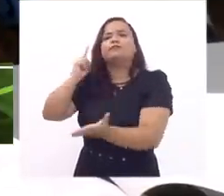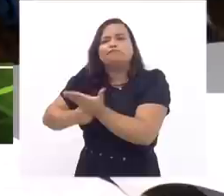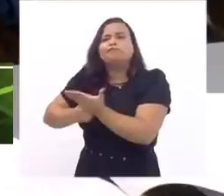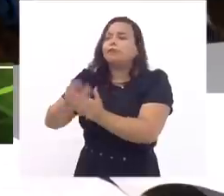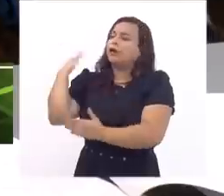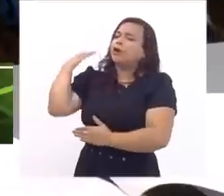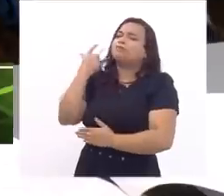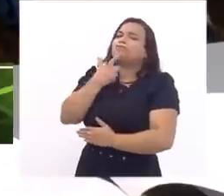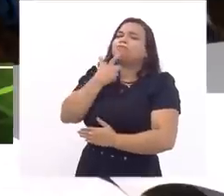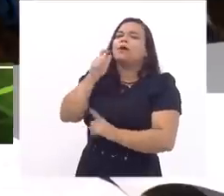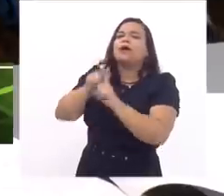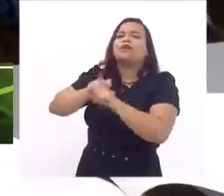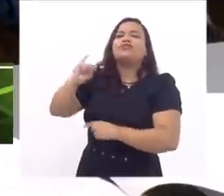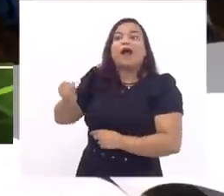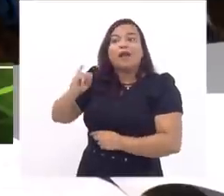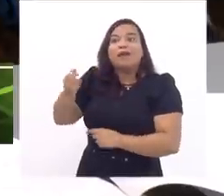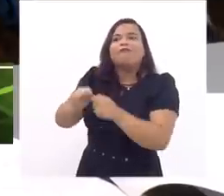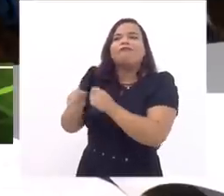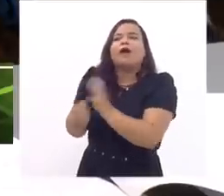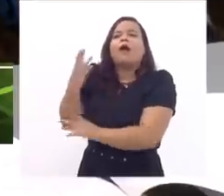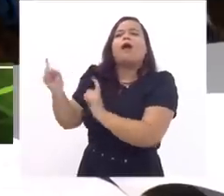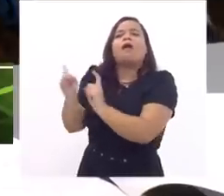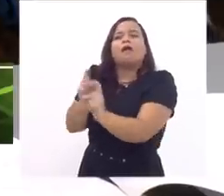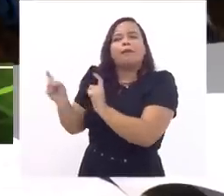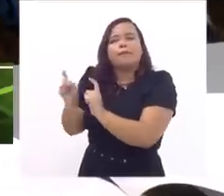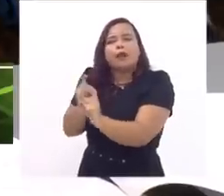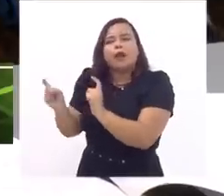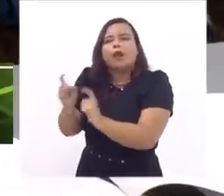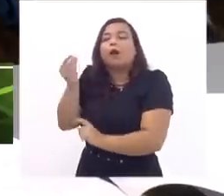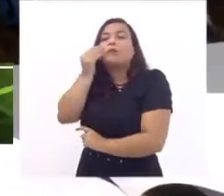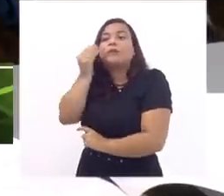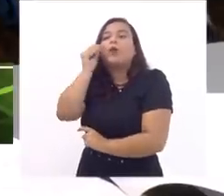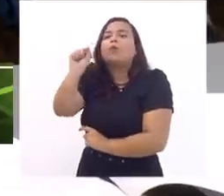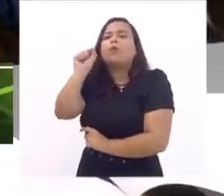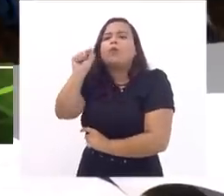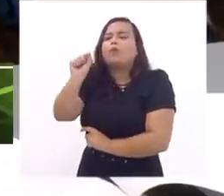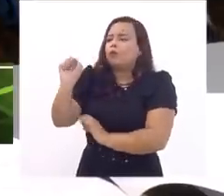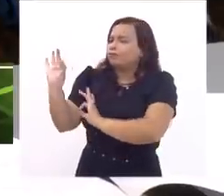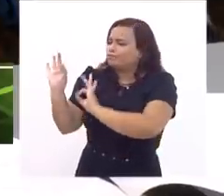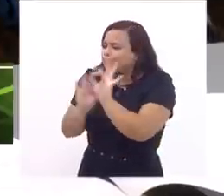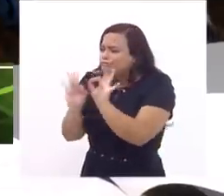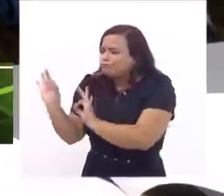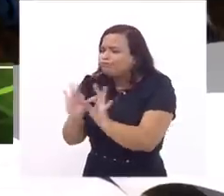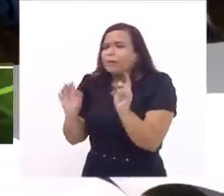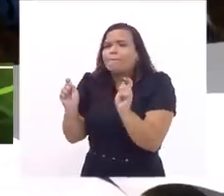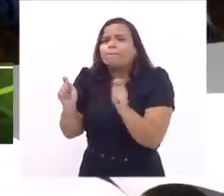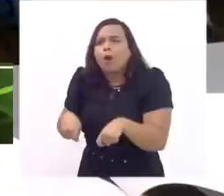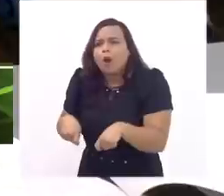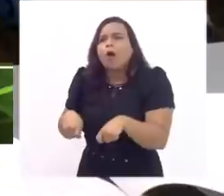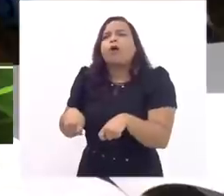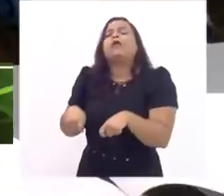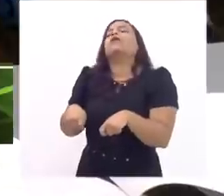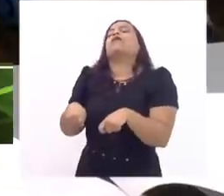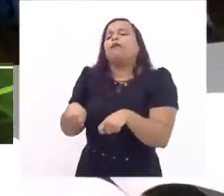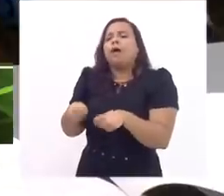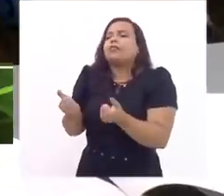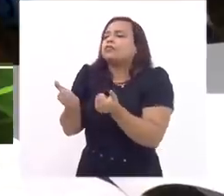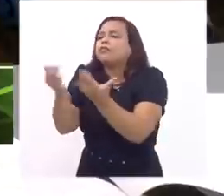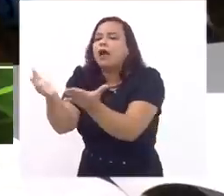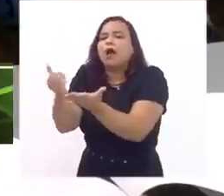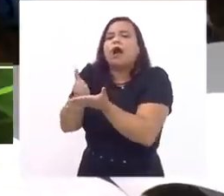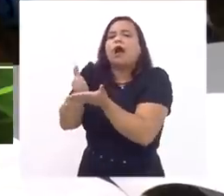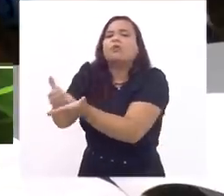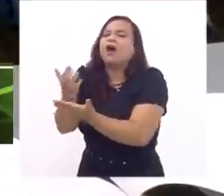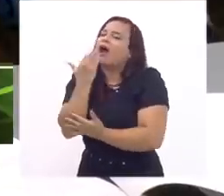janeiro, proceder uma reunião para tentar ajustar a possibilidade desse auxílio